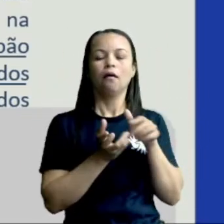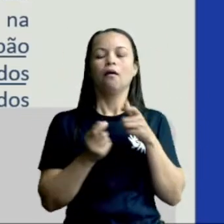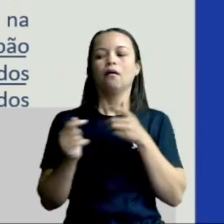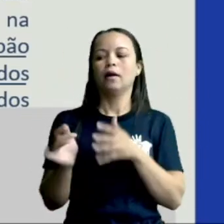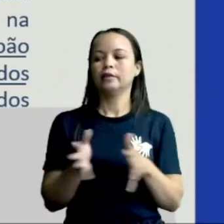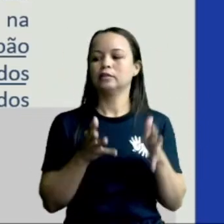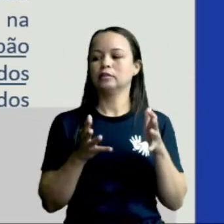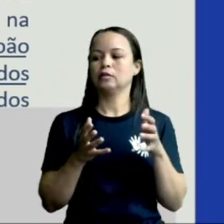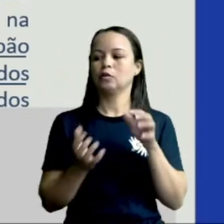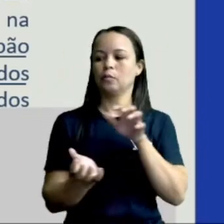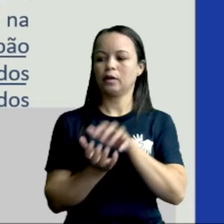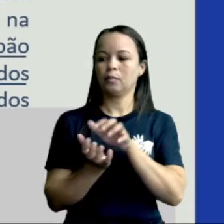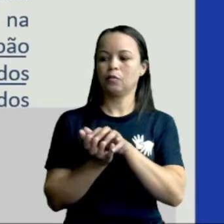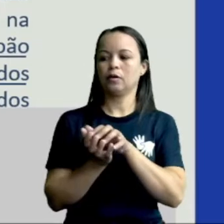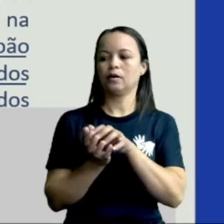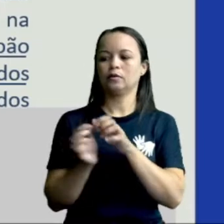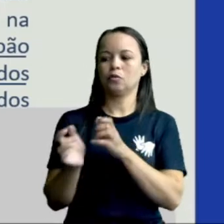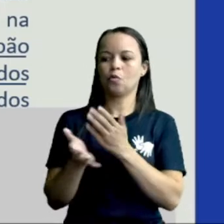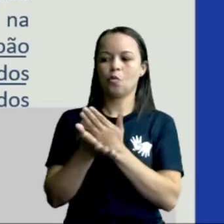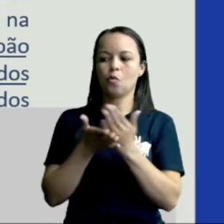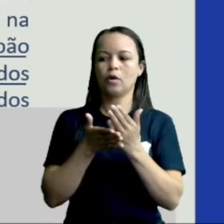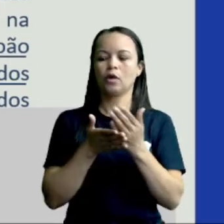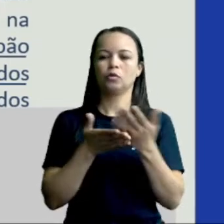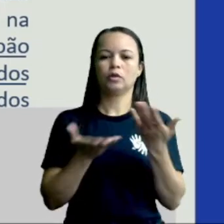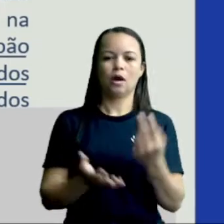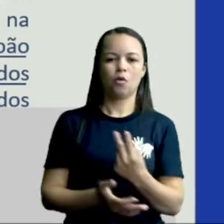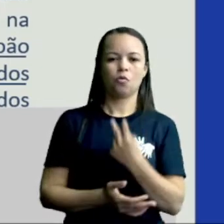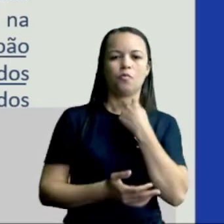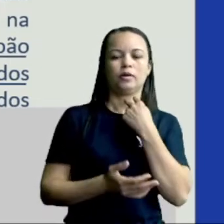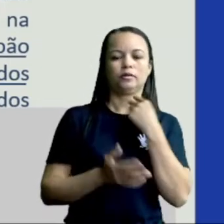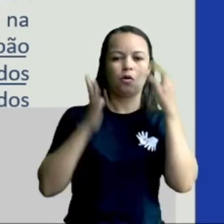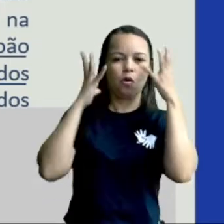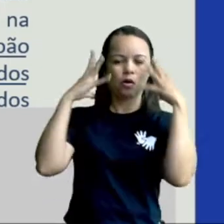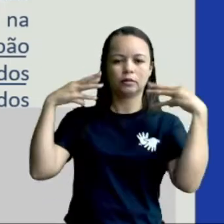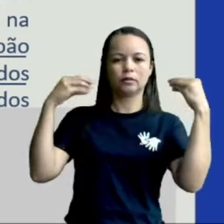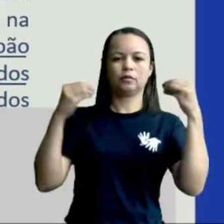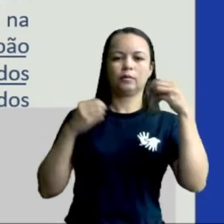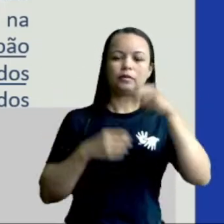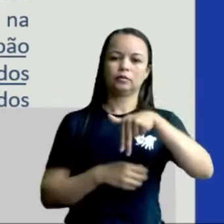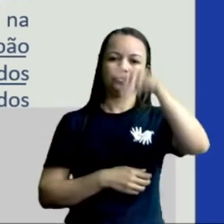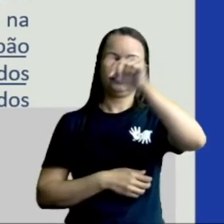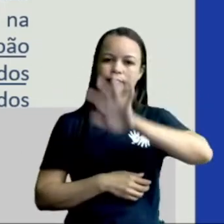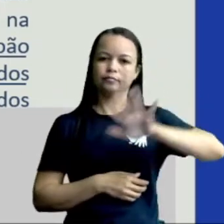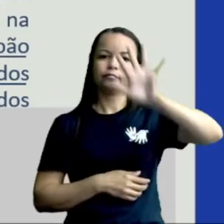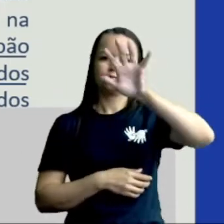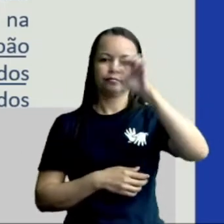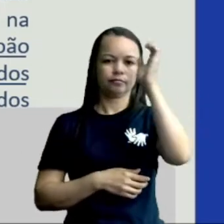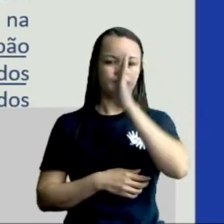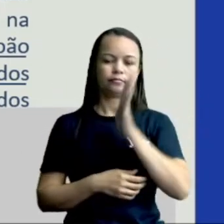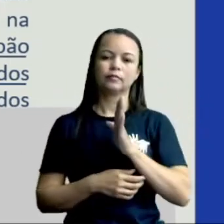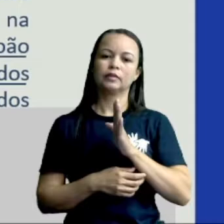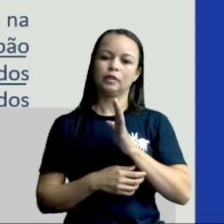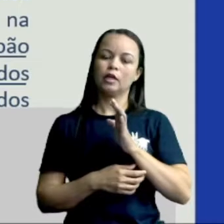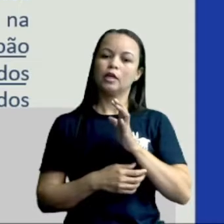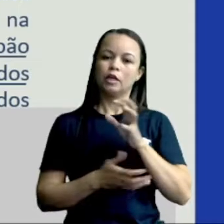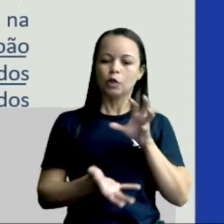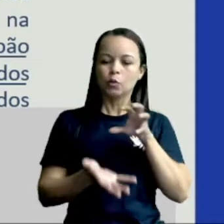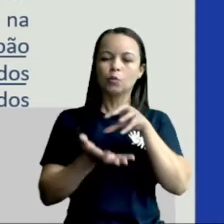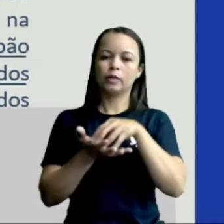Pernambucana ocorreu no contexto da ocupação holandesa de parte da região nordeste do Brasil, incluindo a região de